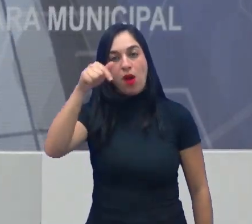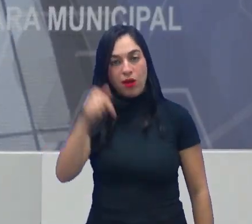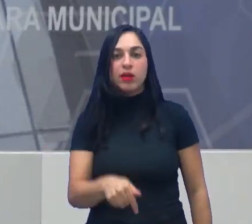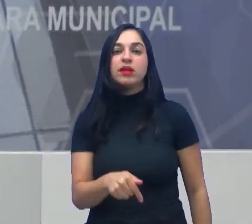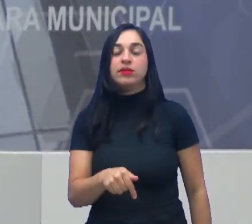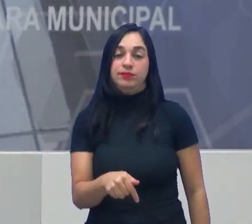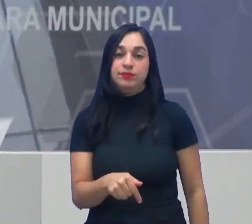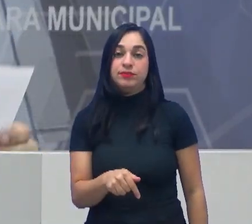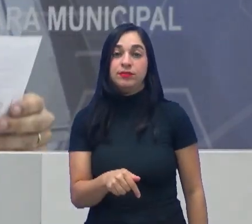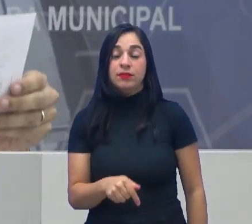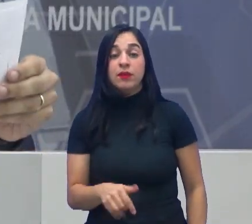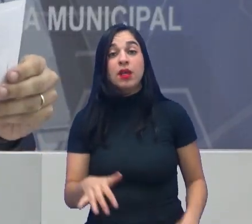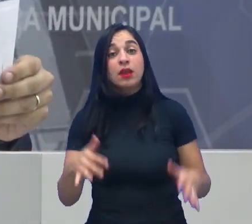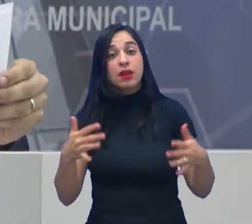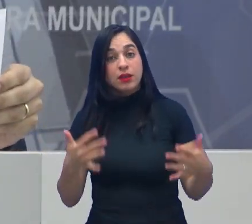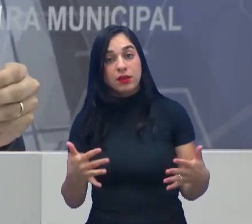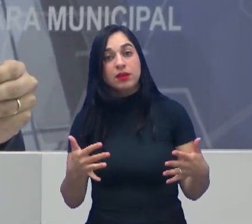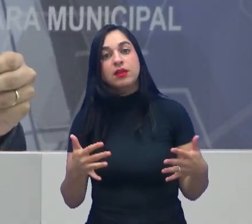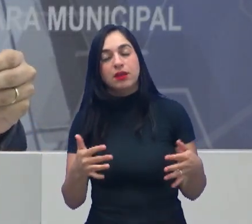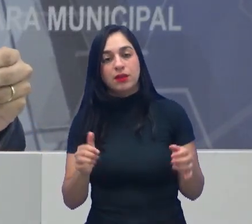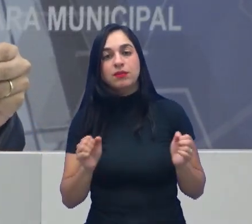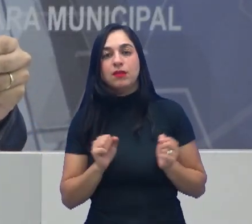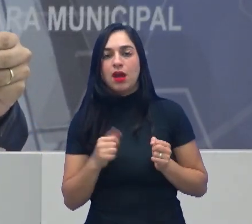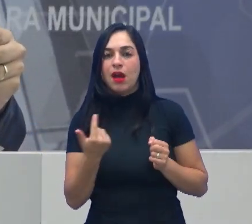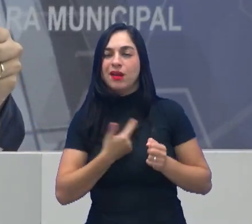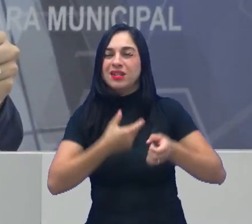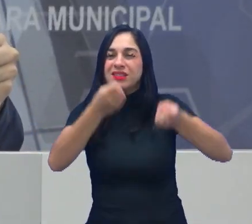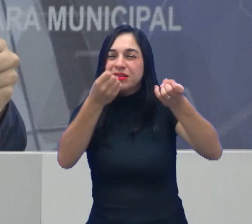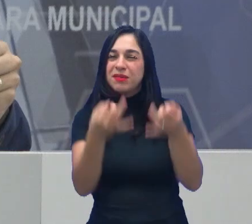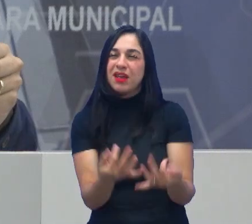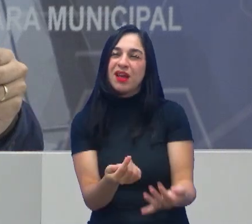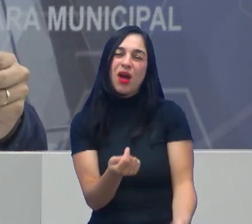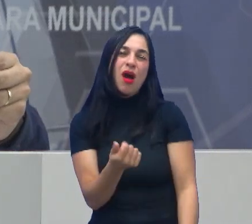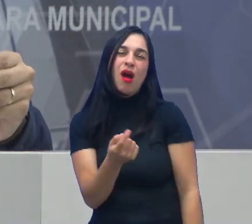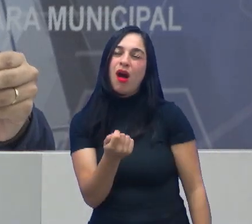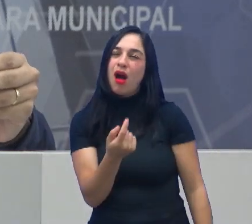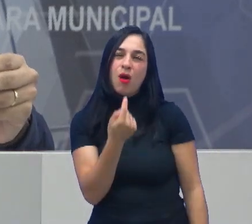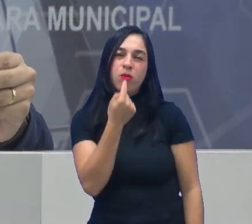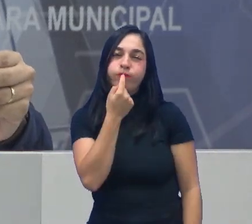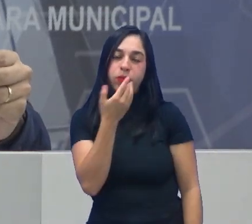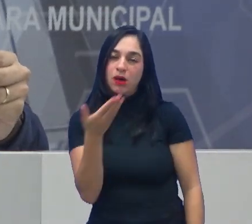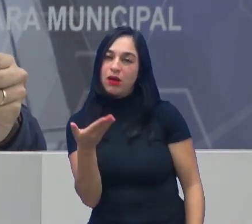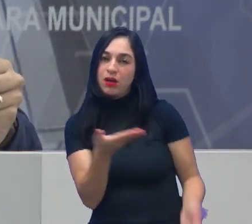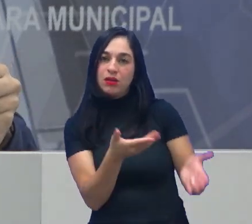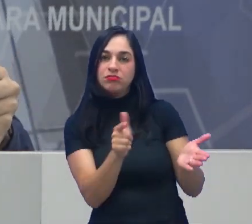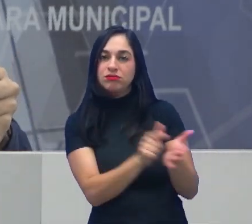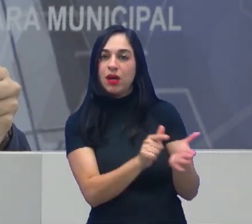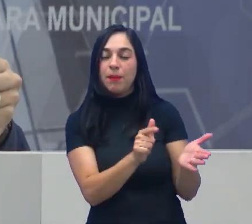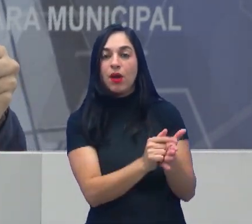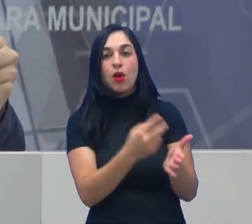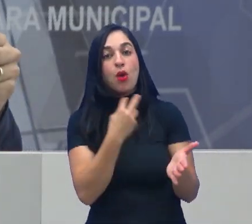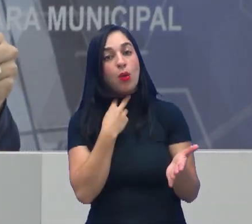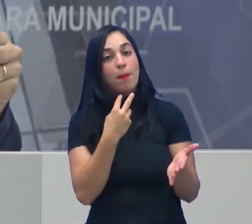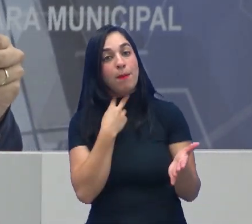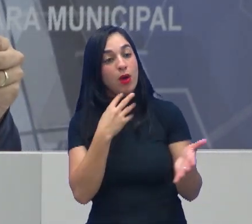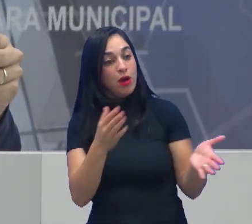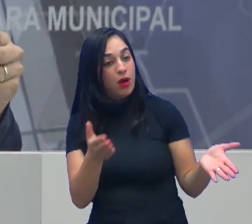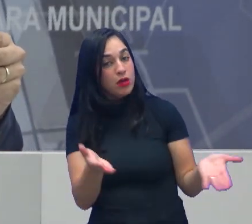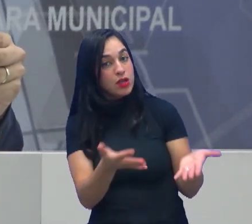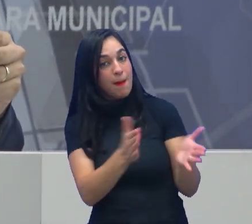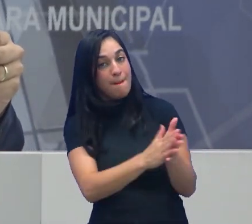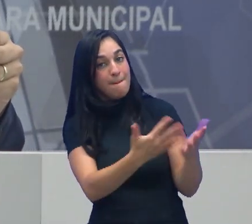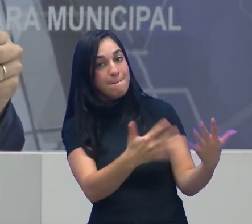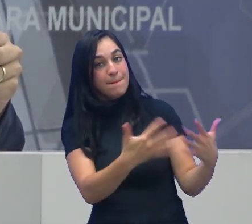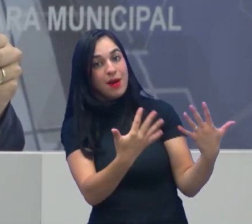é dito e explicado com muito pouca importância por essa cartilha, porque não pode elogiar uma ação da administração